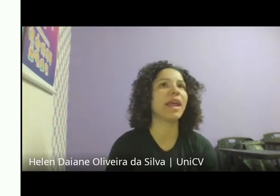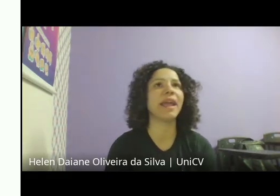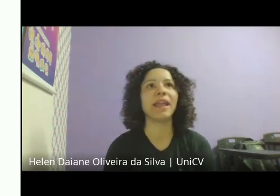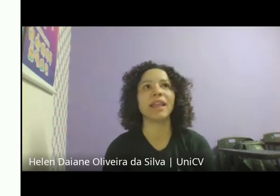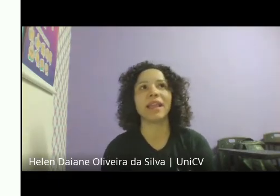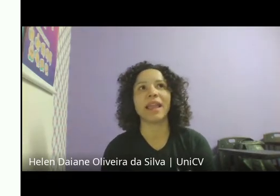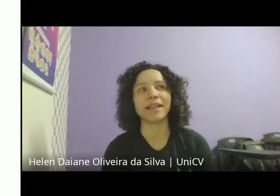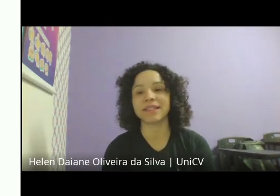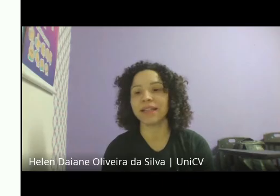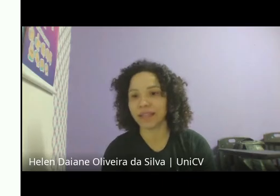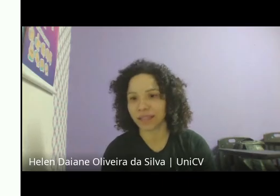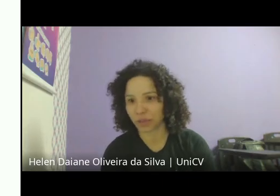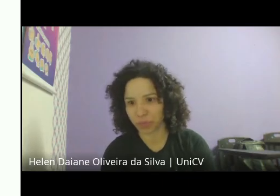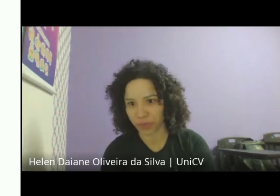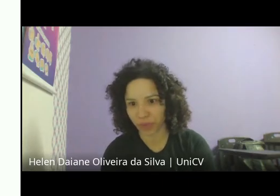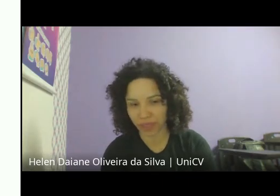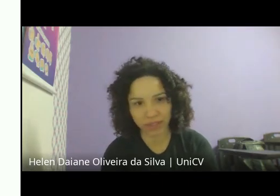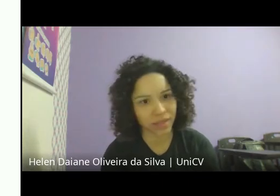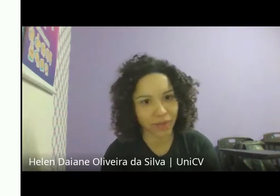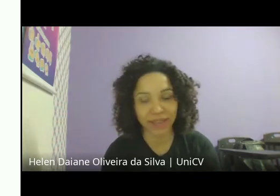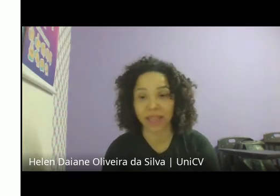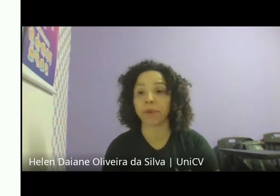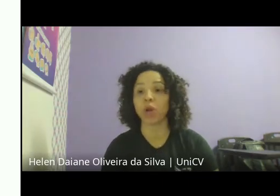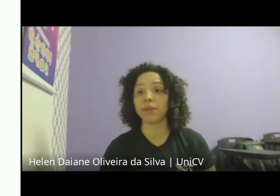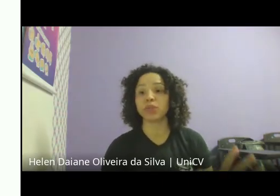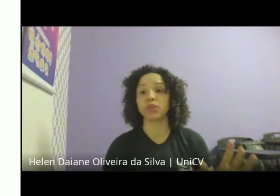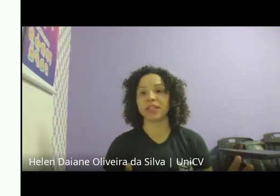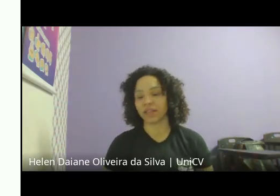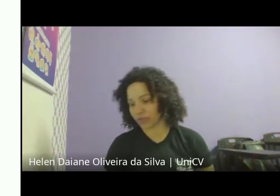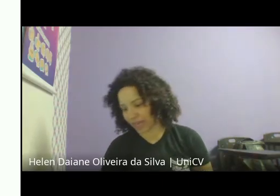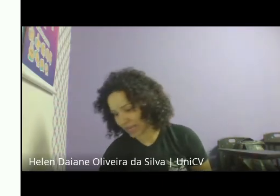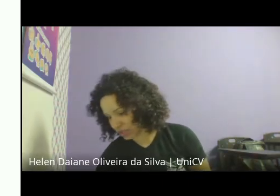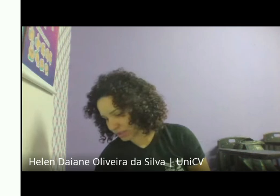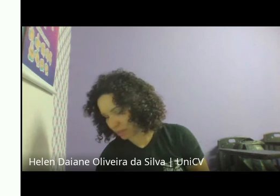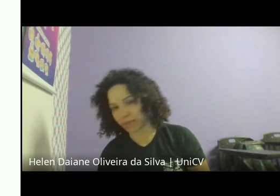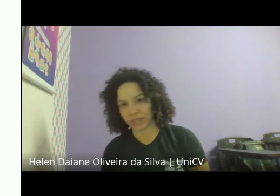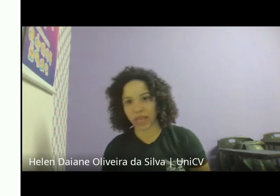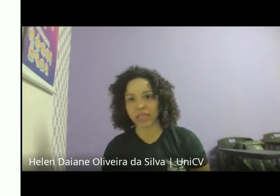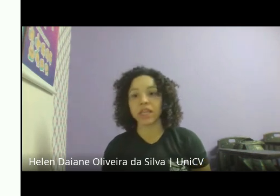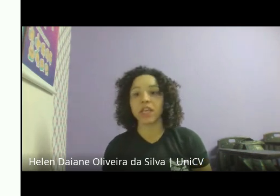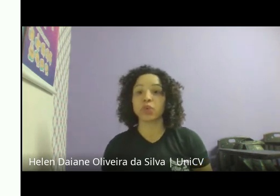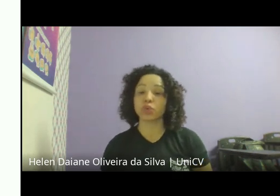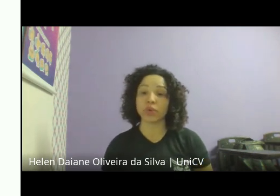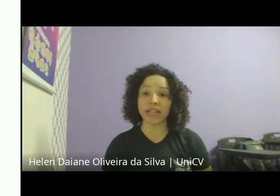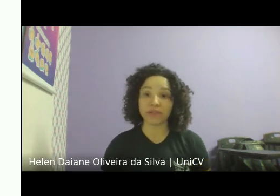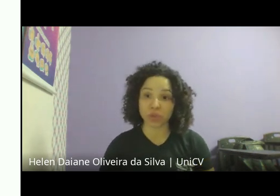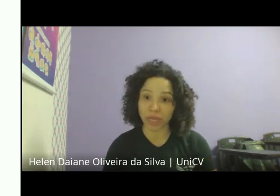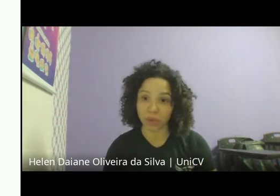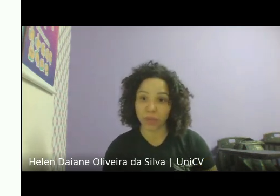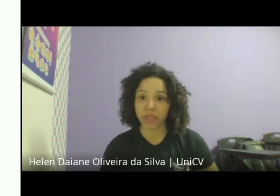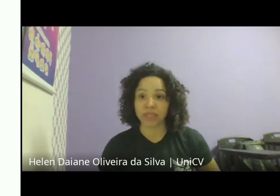não é a sinalização do português, não, ela tem a própria estrutura dela de frase, já falei para vocês, que o surdo ele